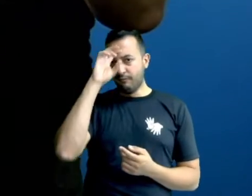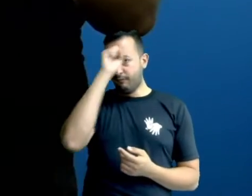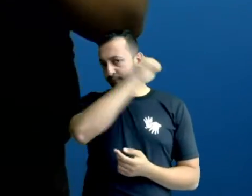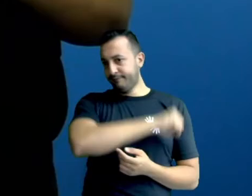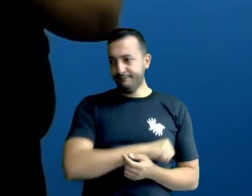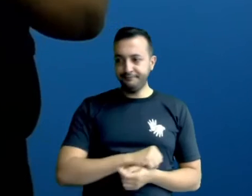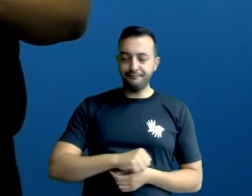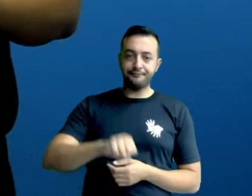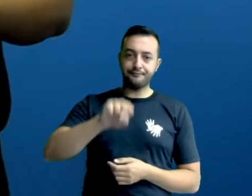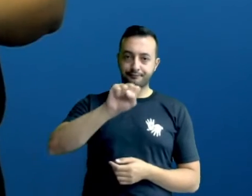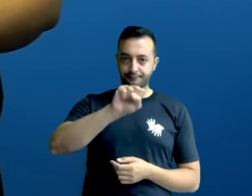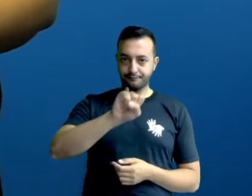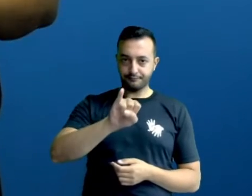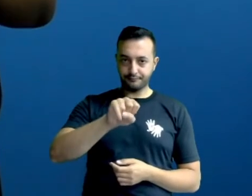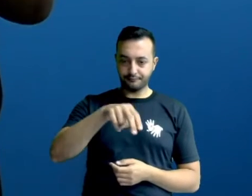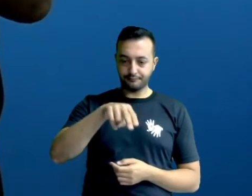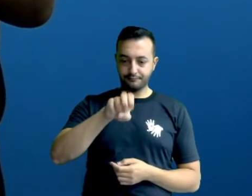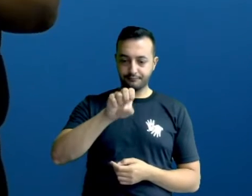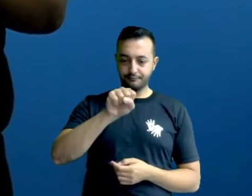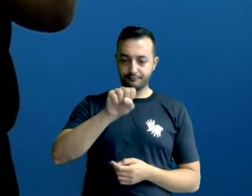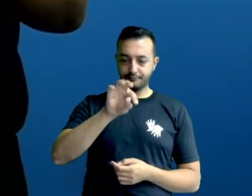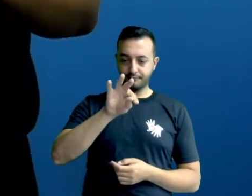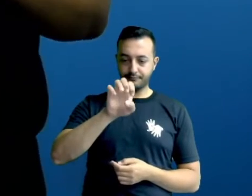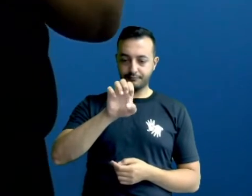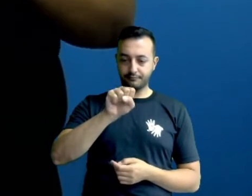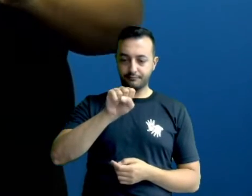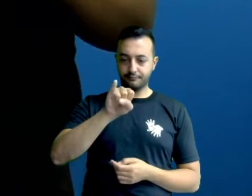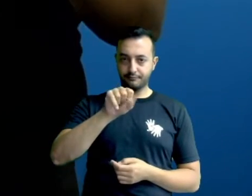A sinestesia e a